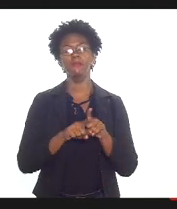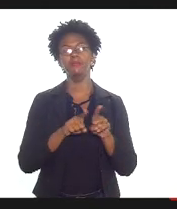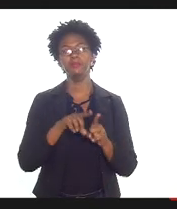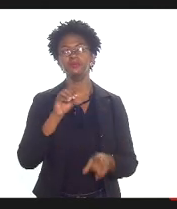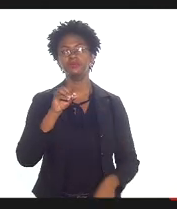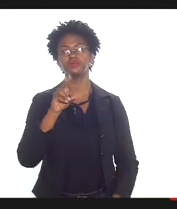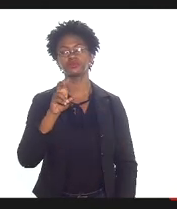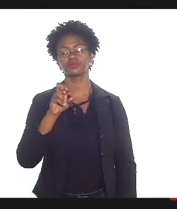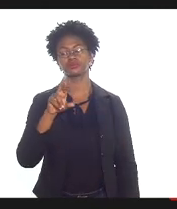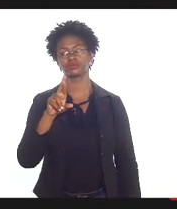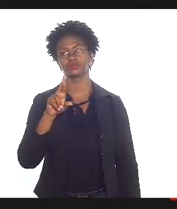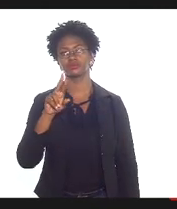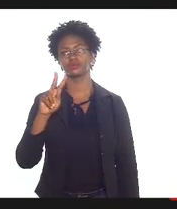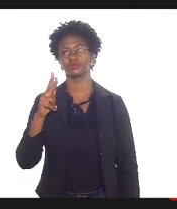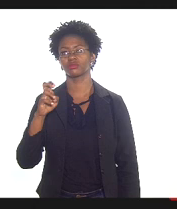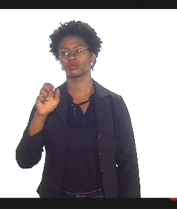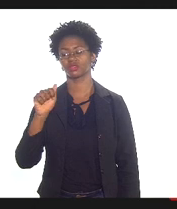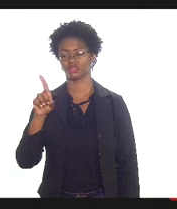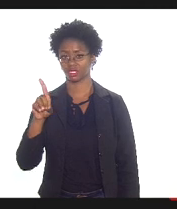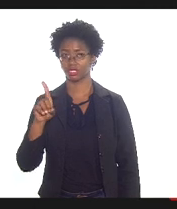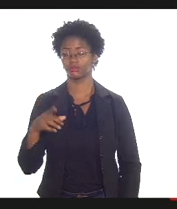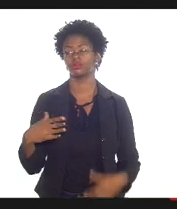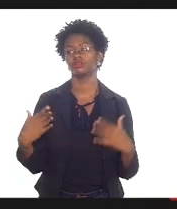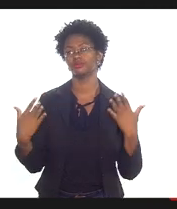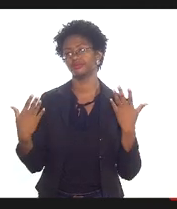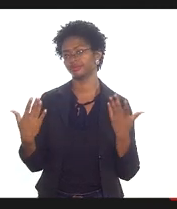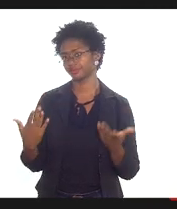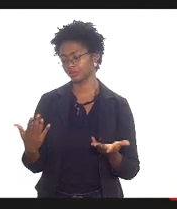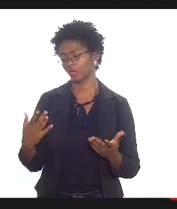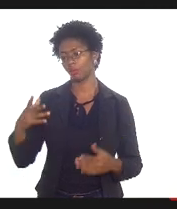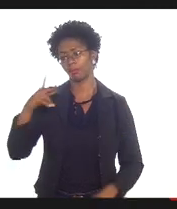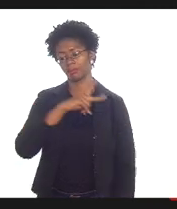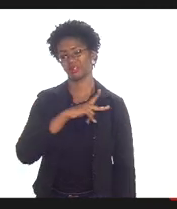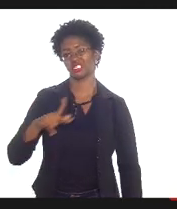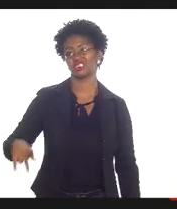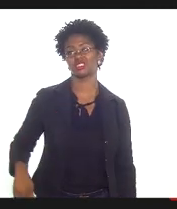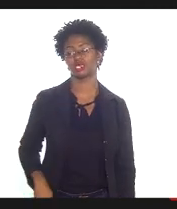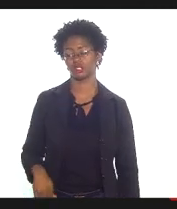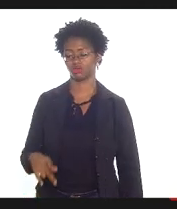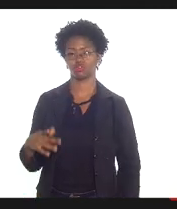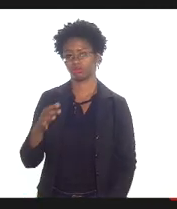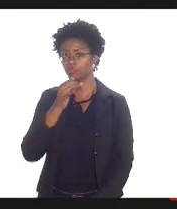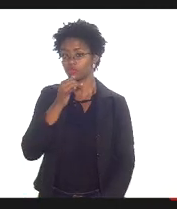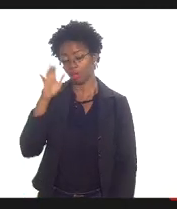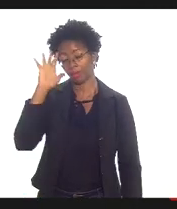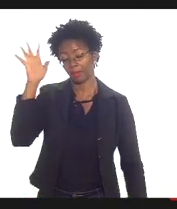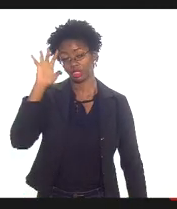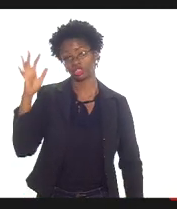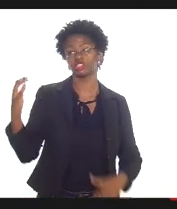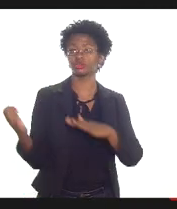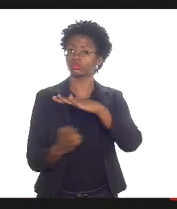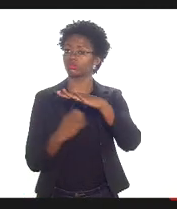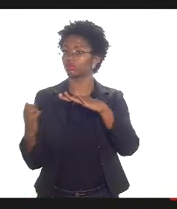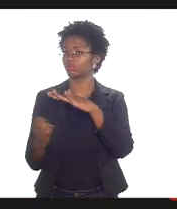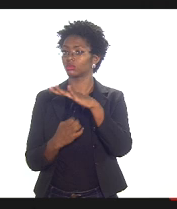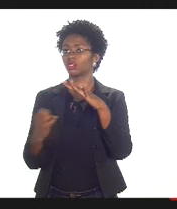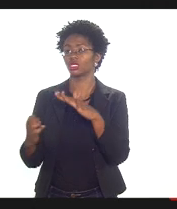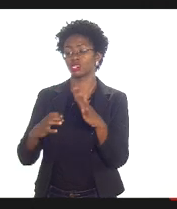por exemplo, o presidente de uma corporação, você imagina uma empresa